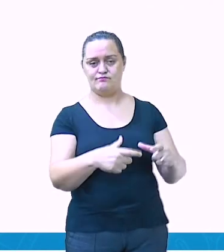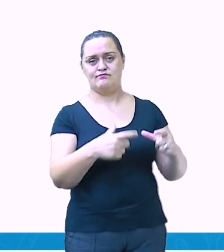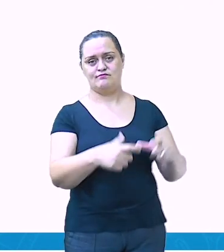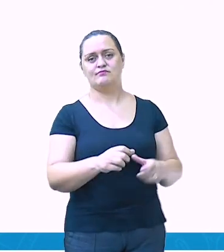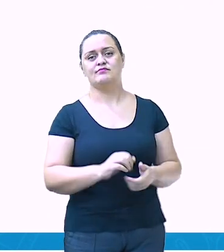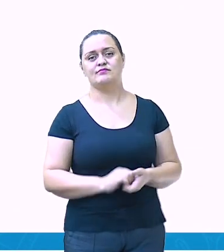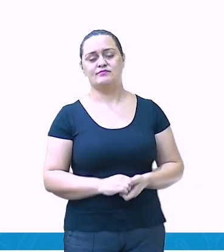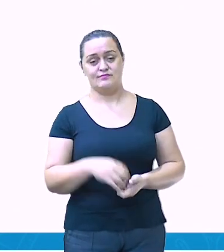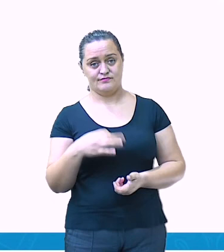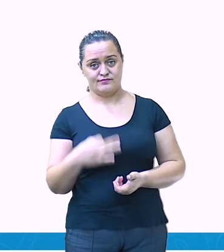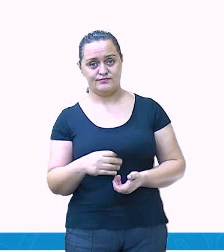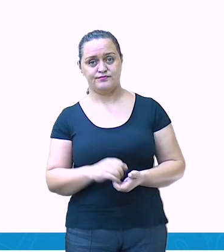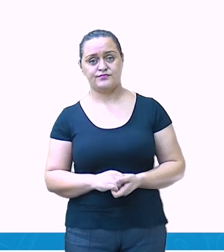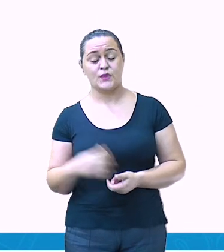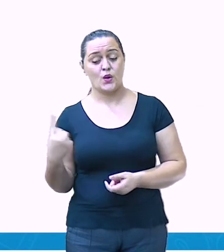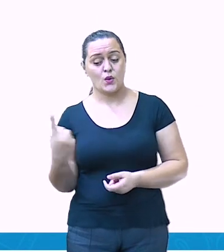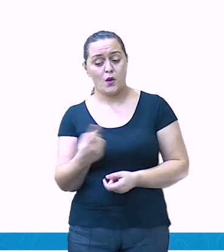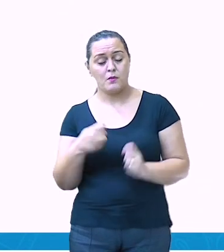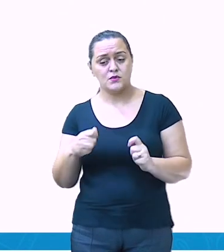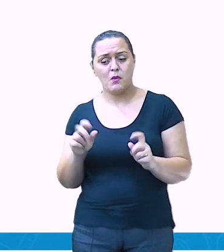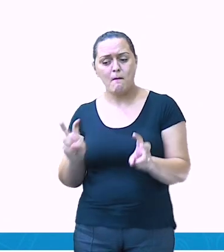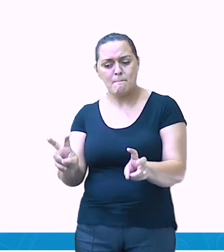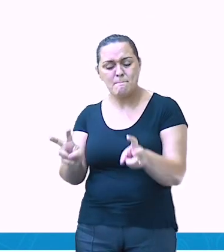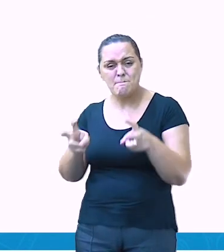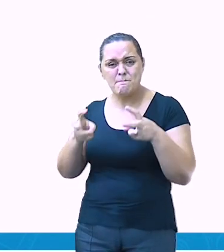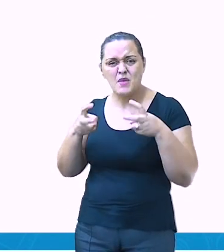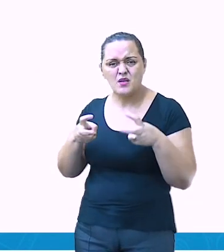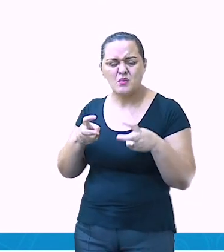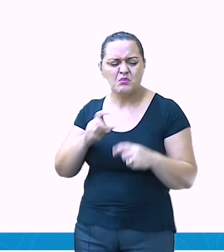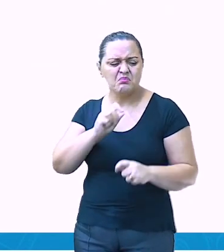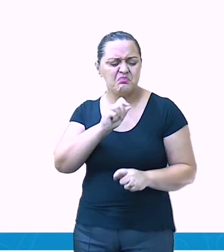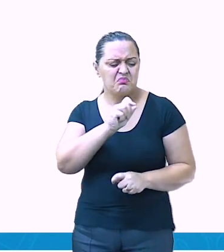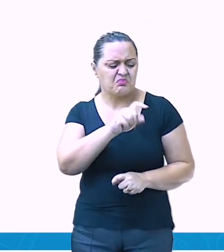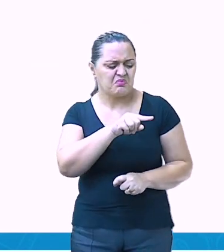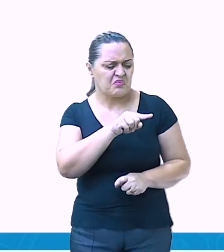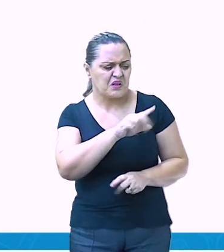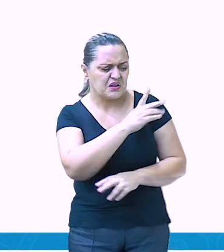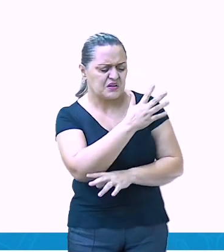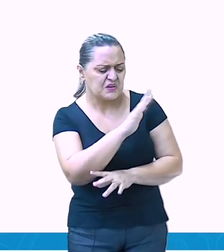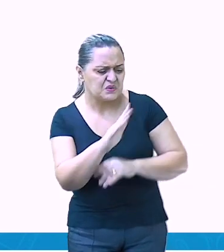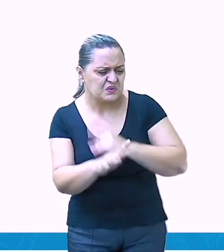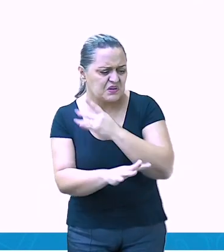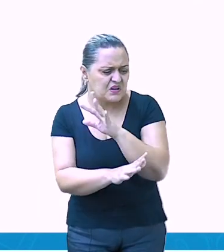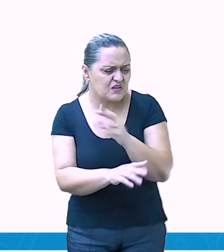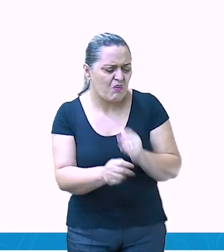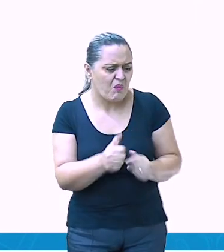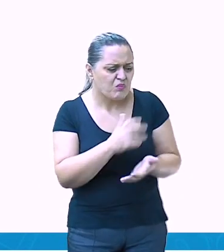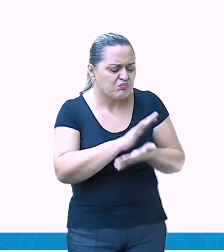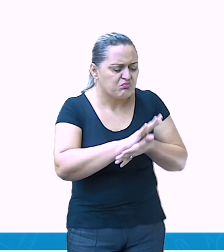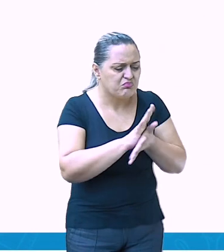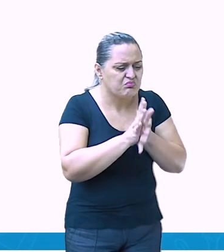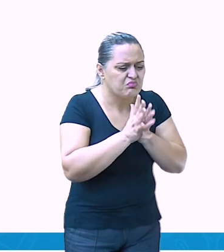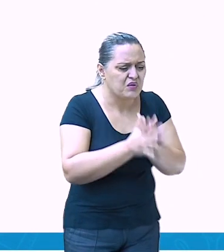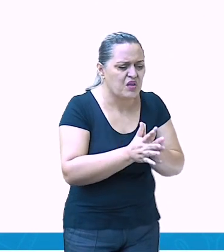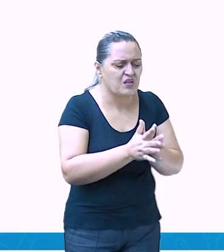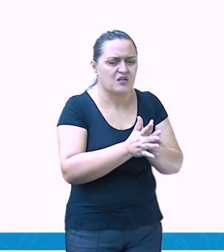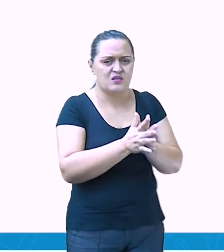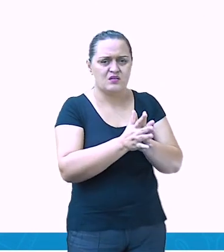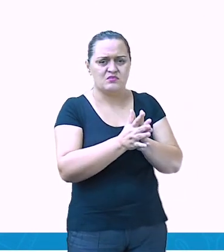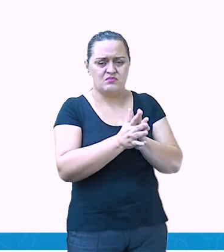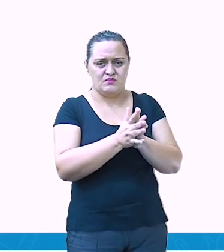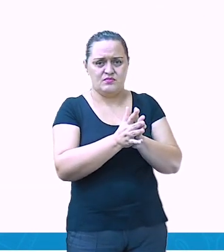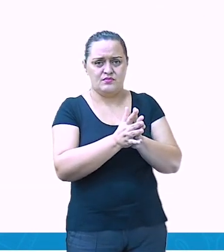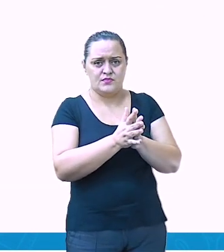perceber os desastres naturais e trazer para a nossa vida, para o nosso meio, maneiras de